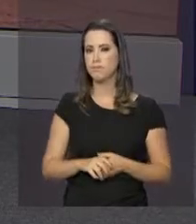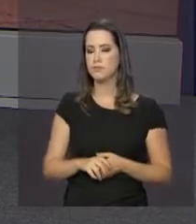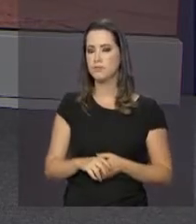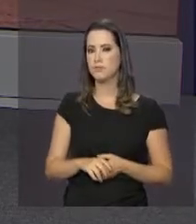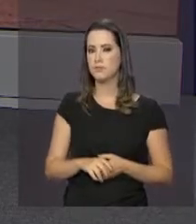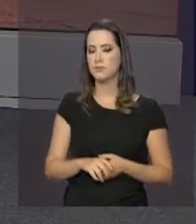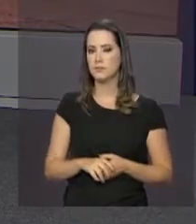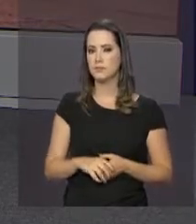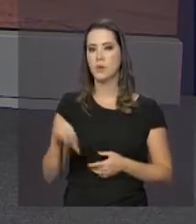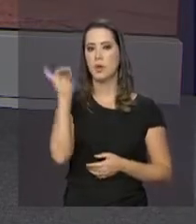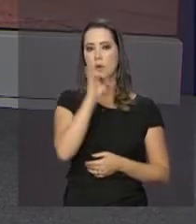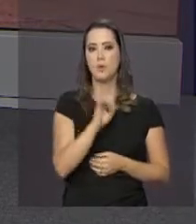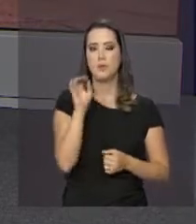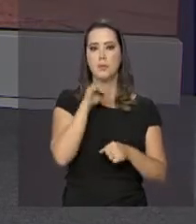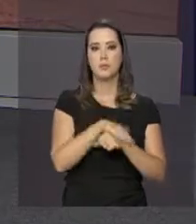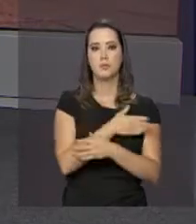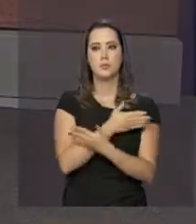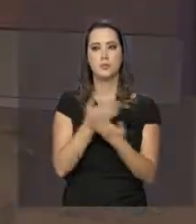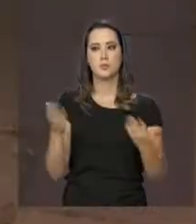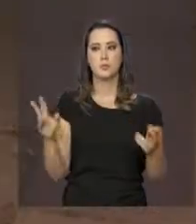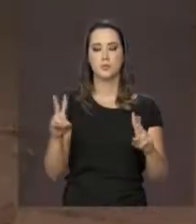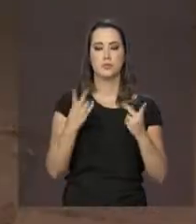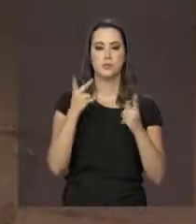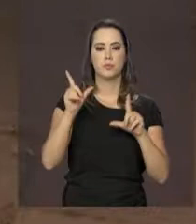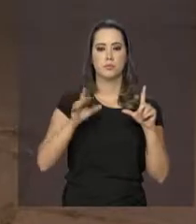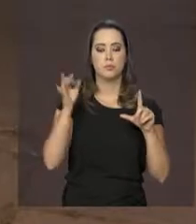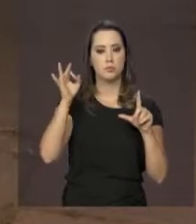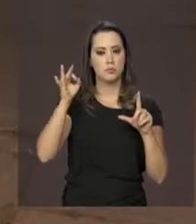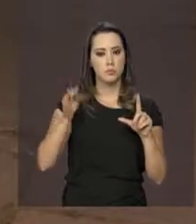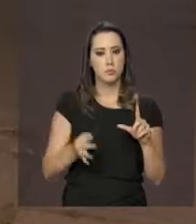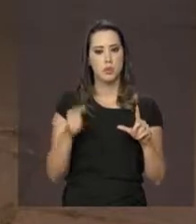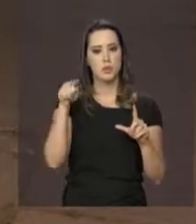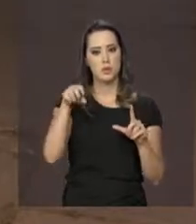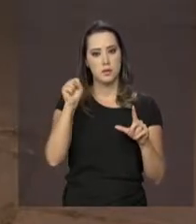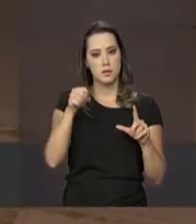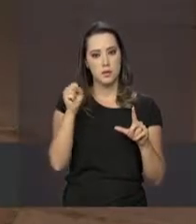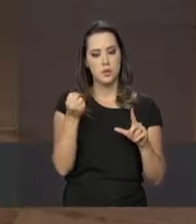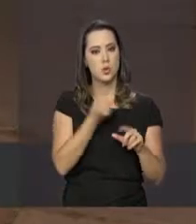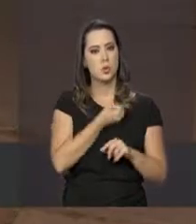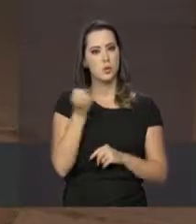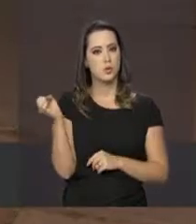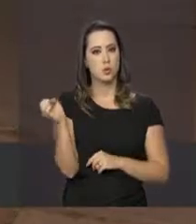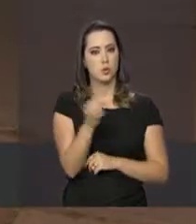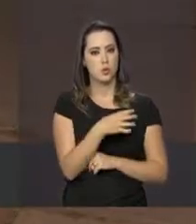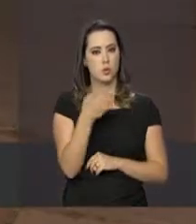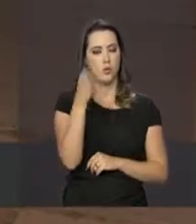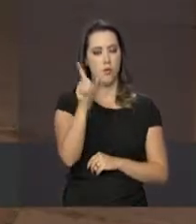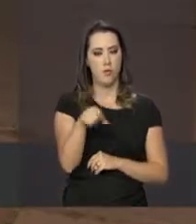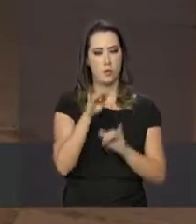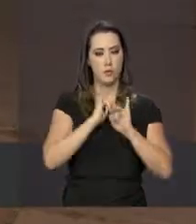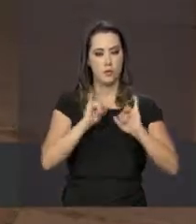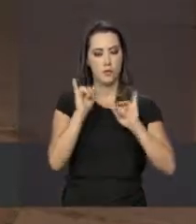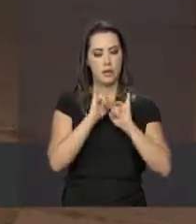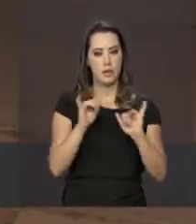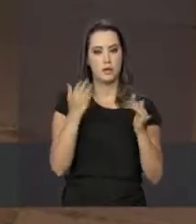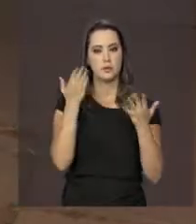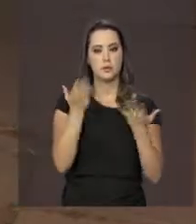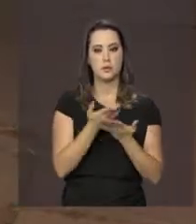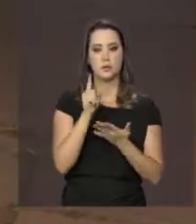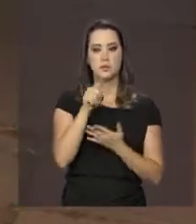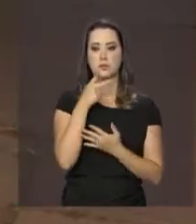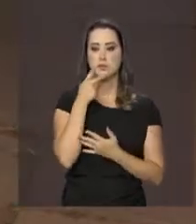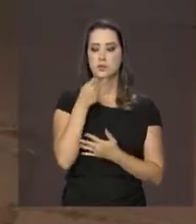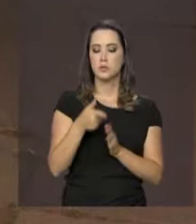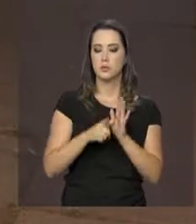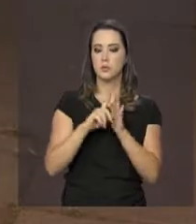quando de roberta você ea todos exatamente robertson dados inéditos e que acabaram de ser divulgados como você